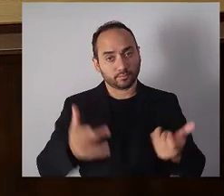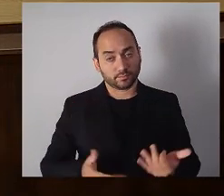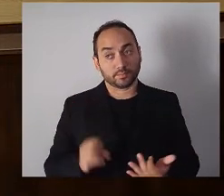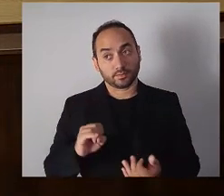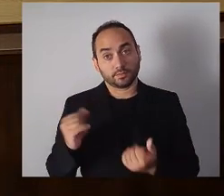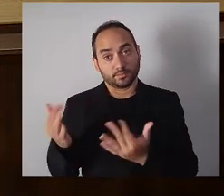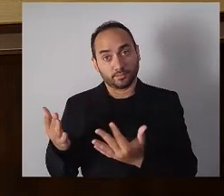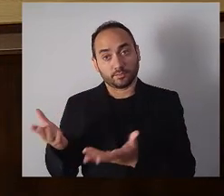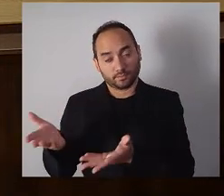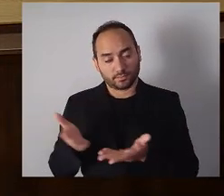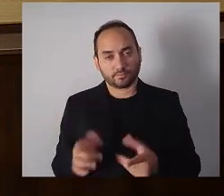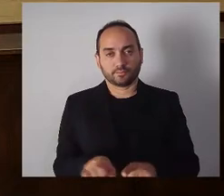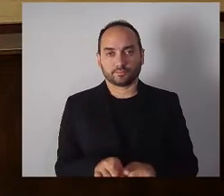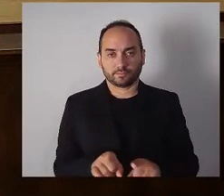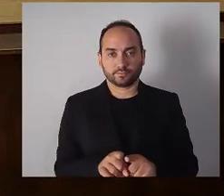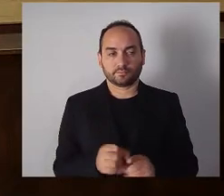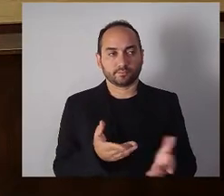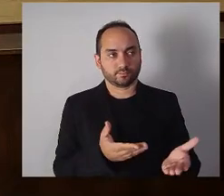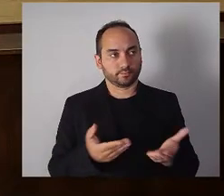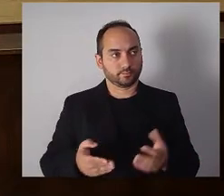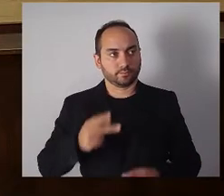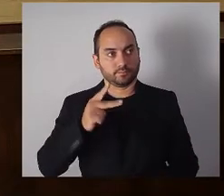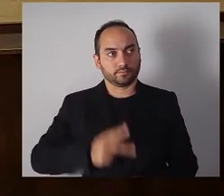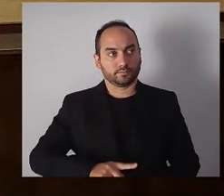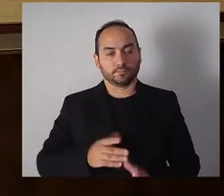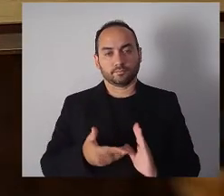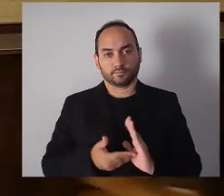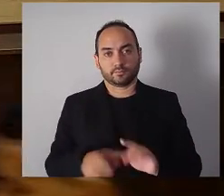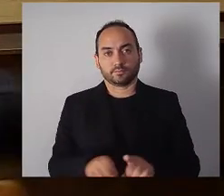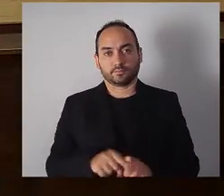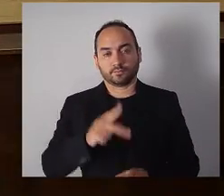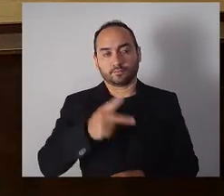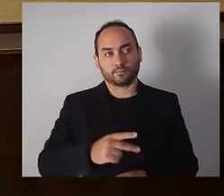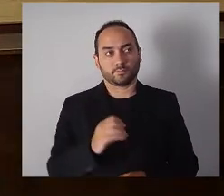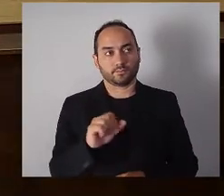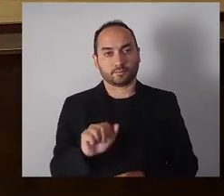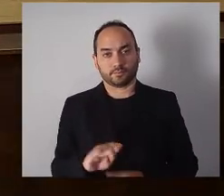necessário for. Então, convido aqui o presidente da Câmara e o presidente da OAB.